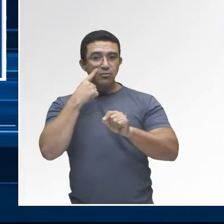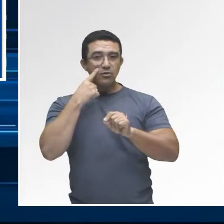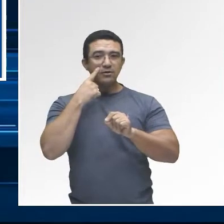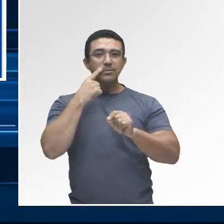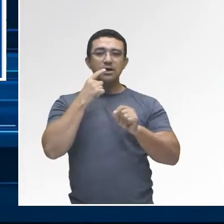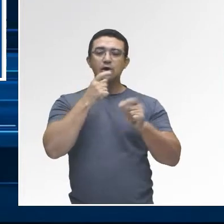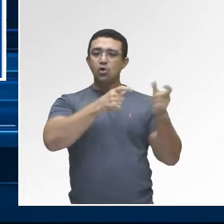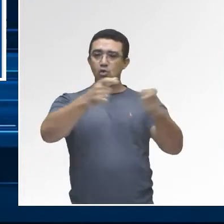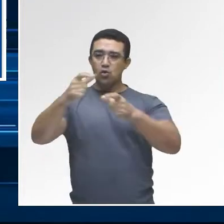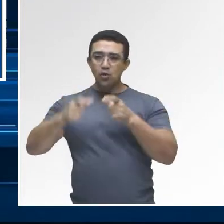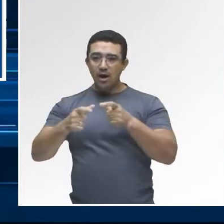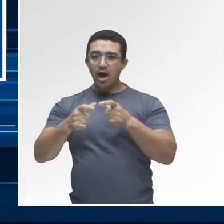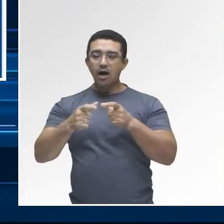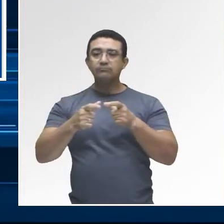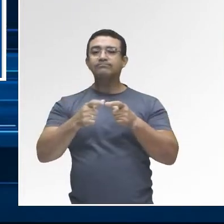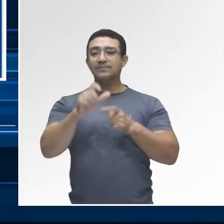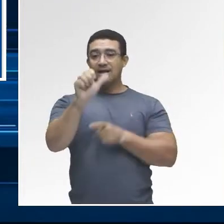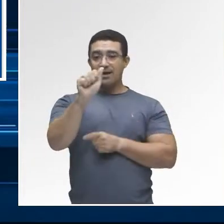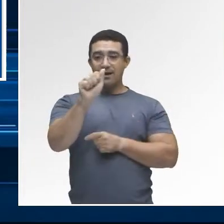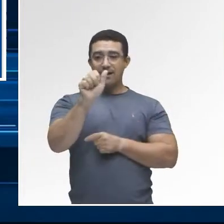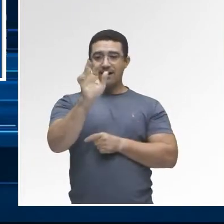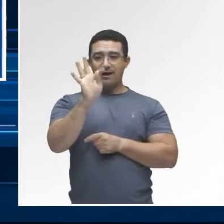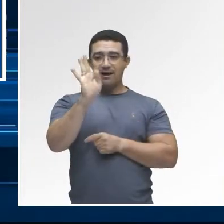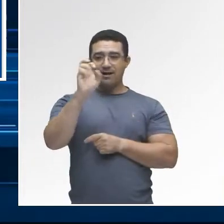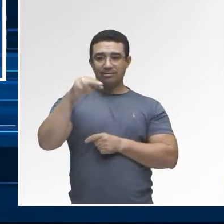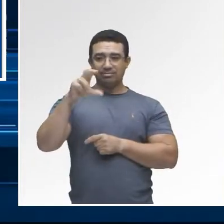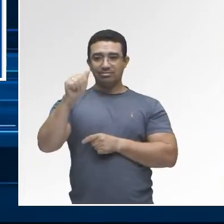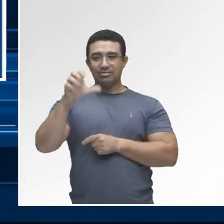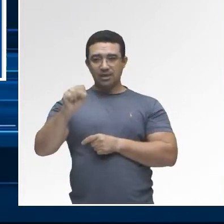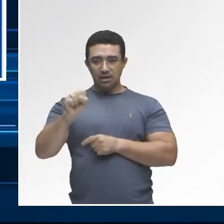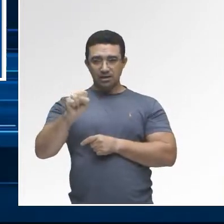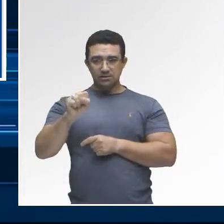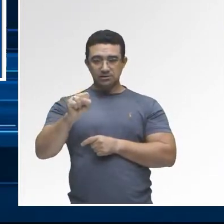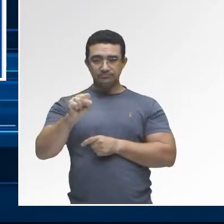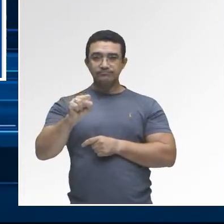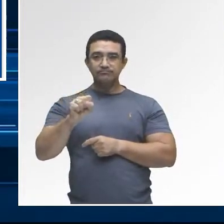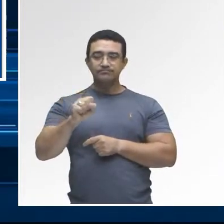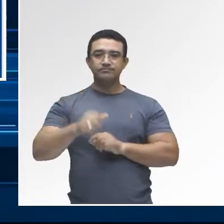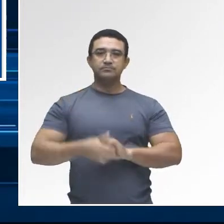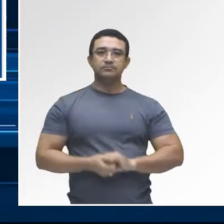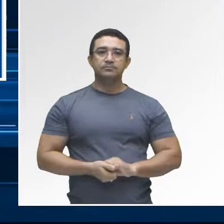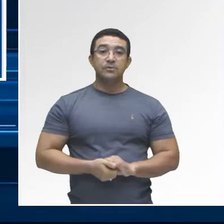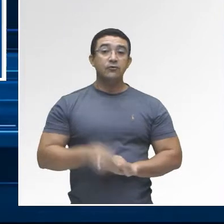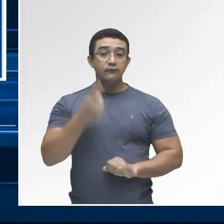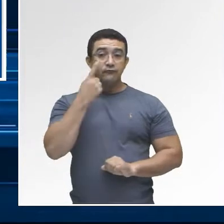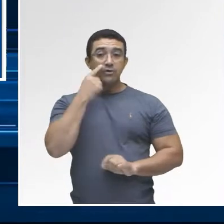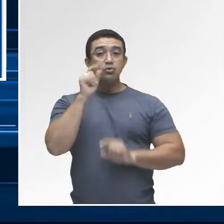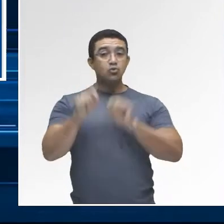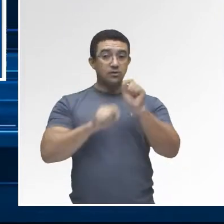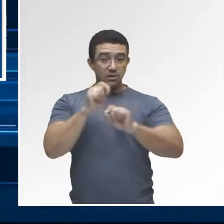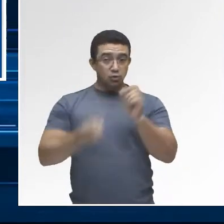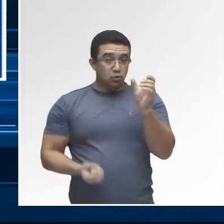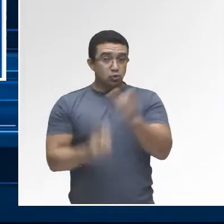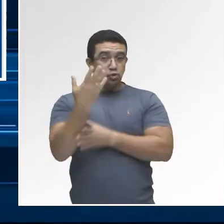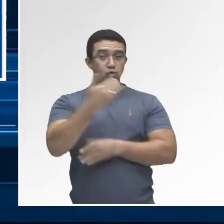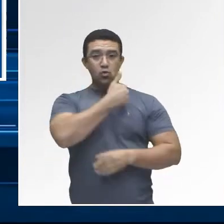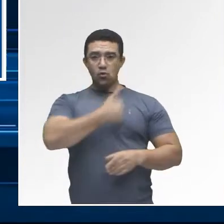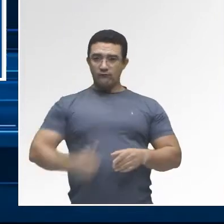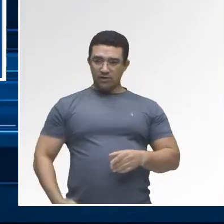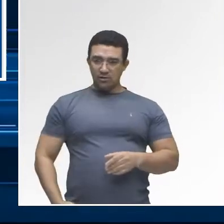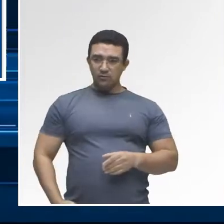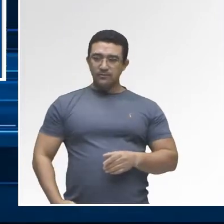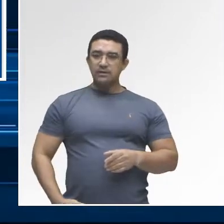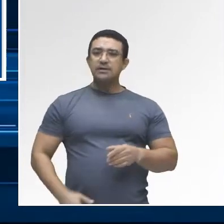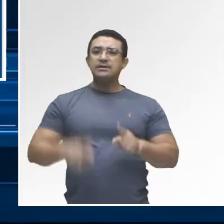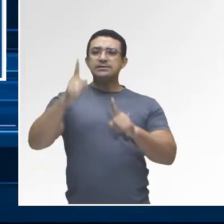considerado o berço da democracia, embora a gente acompanhou aí nas nossas aulas que essa democracia que surge em Atenas é